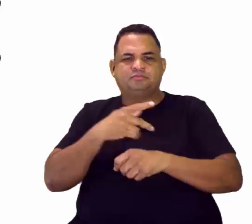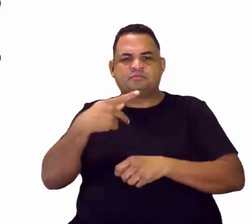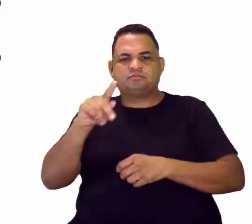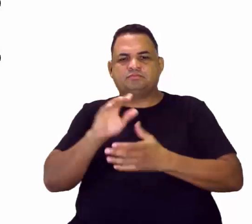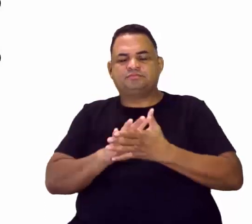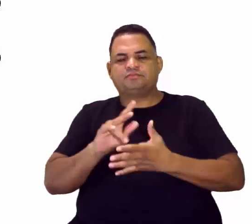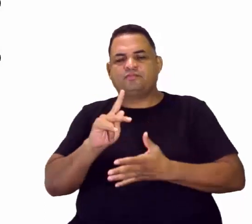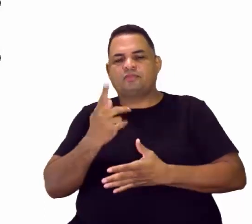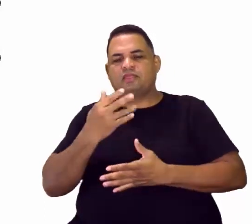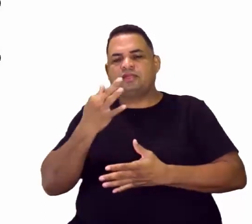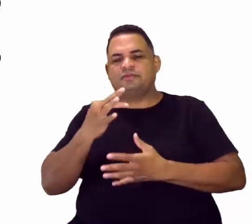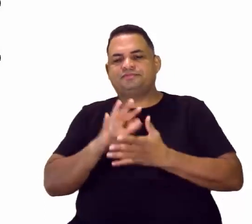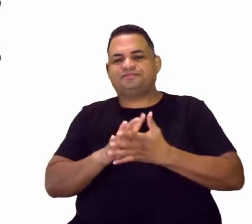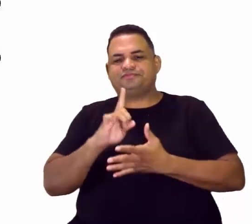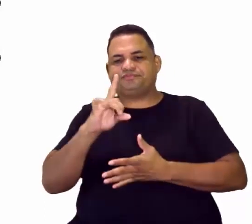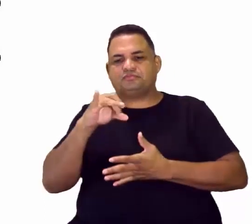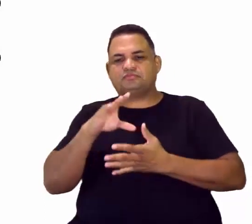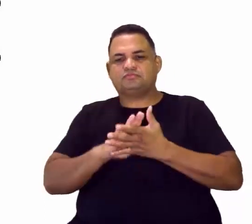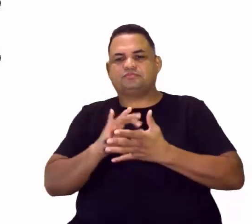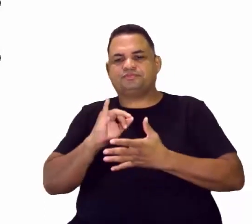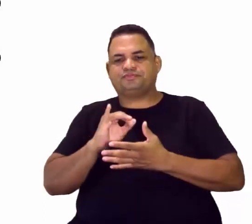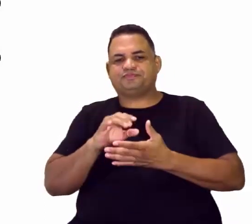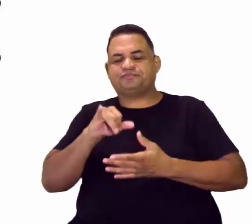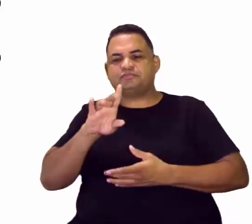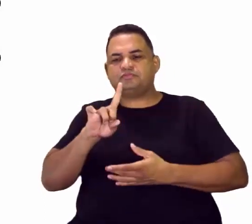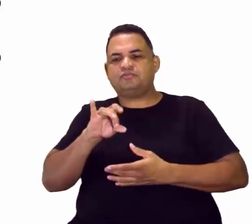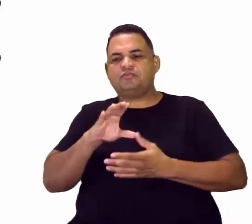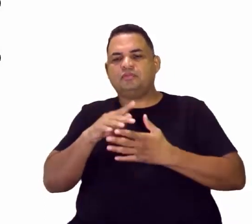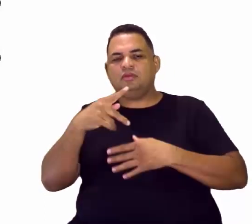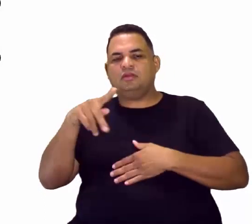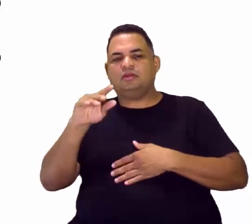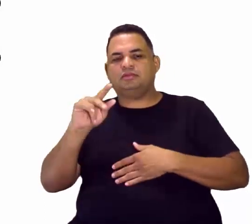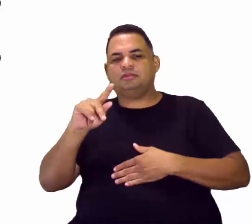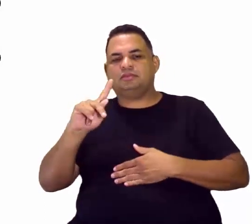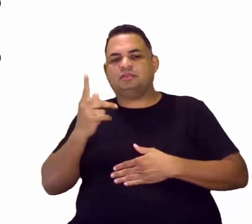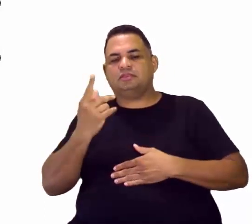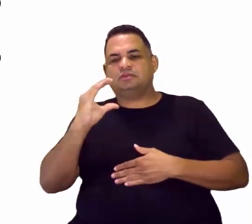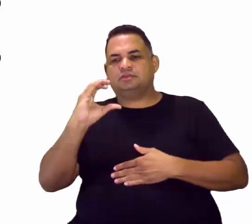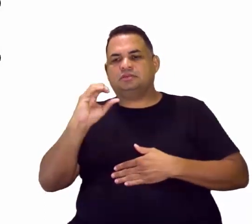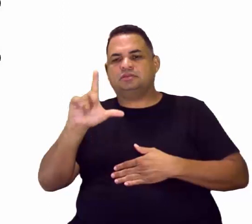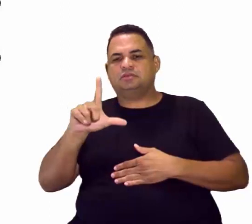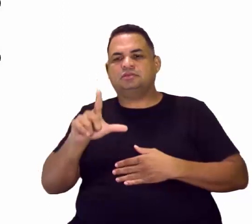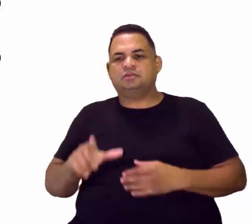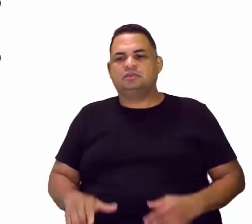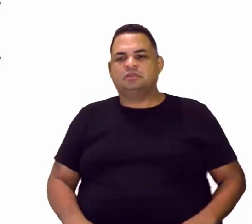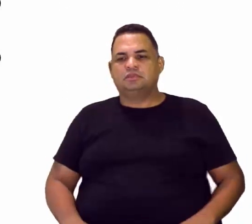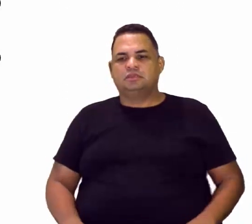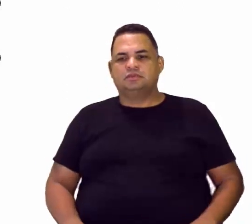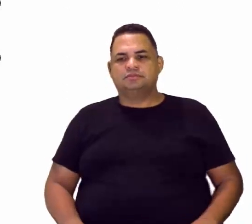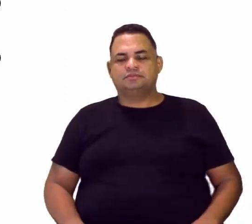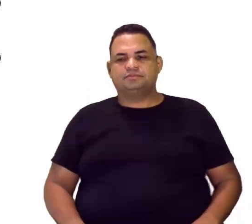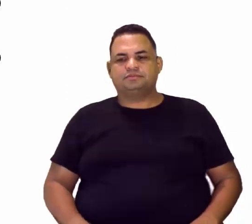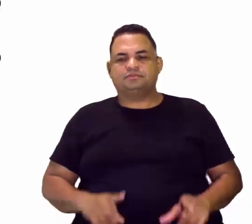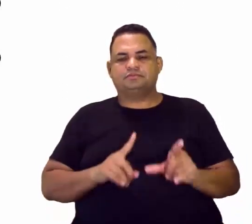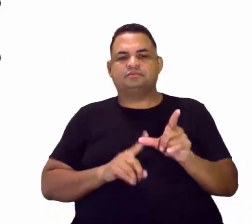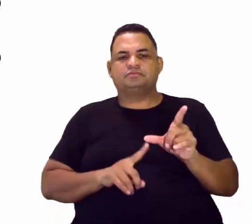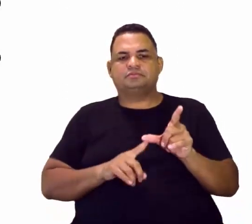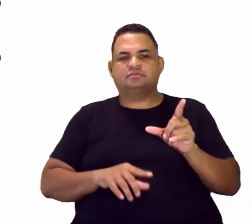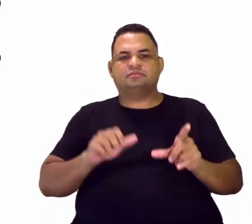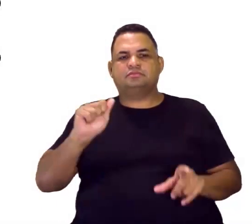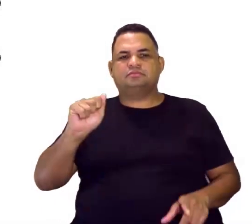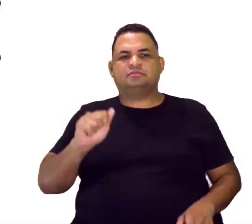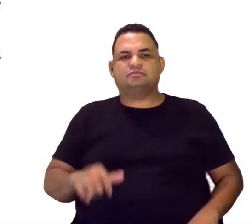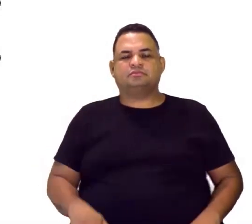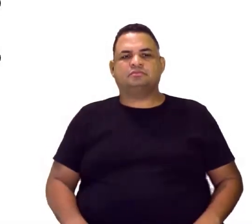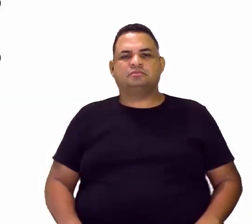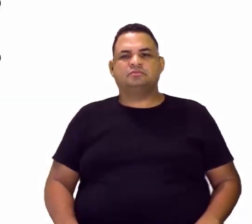e dipolo induzido para HCl. Vamos observar aqui, ó, na letra A, ele está dizendo ligações